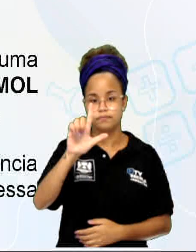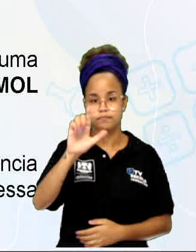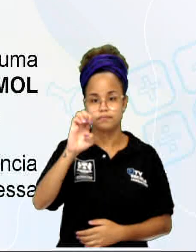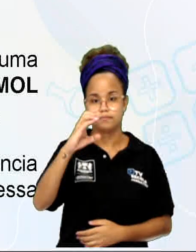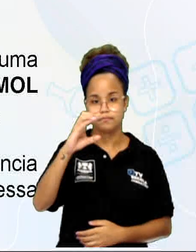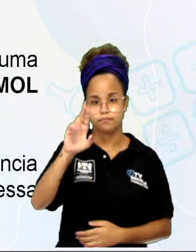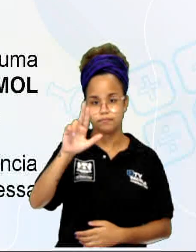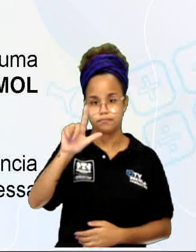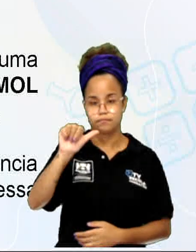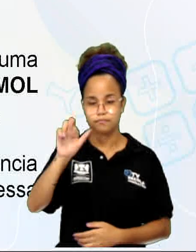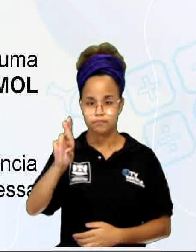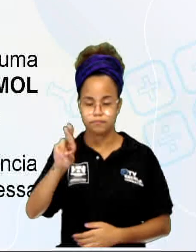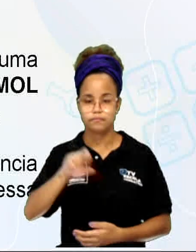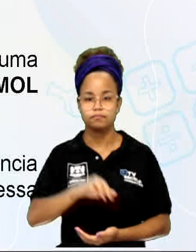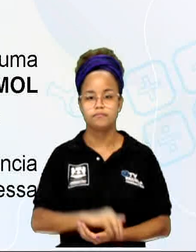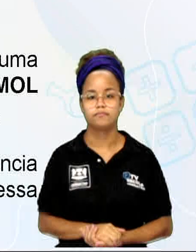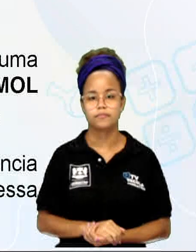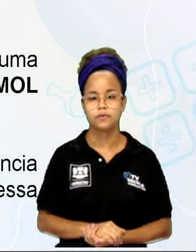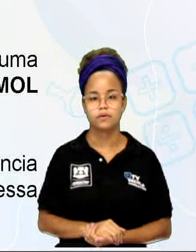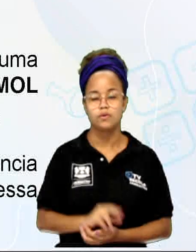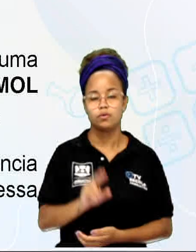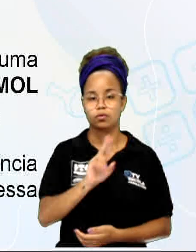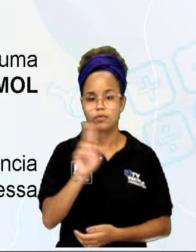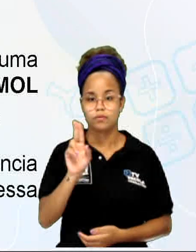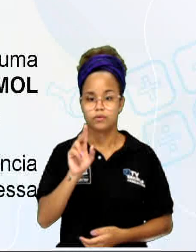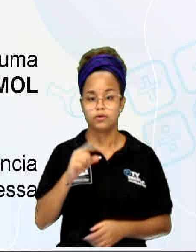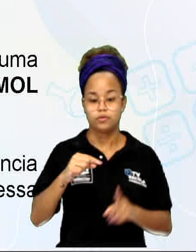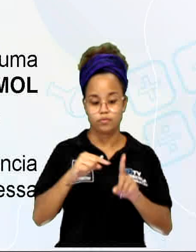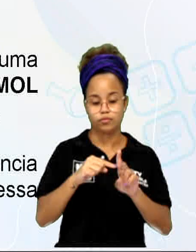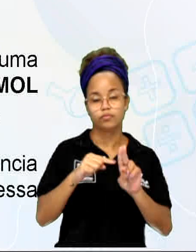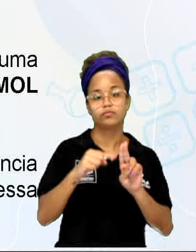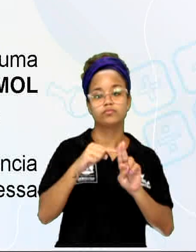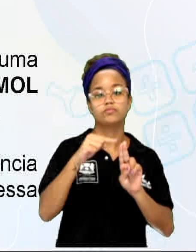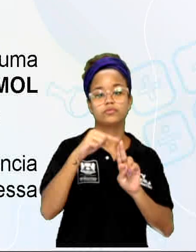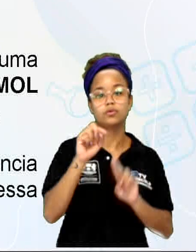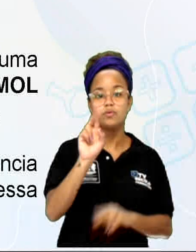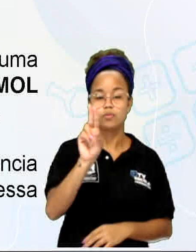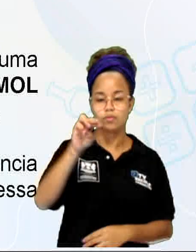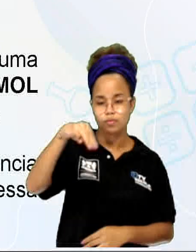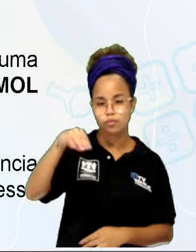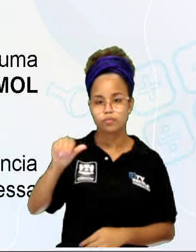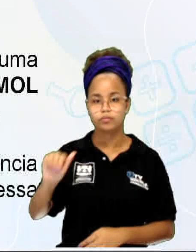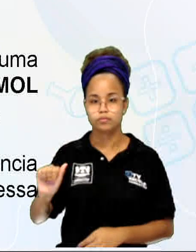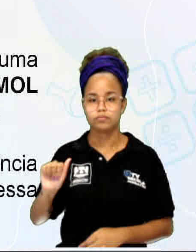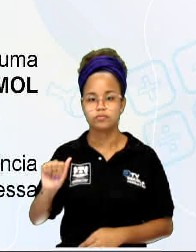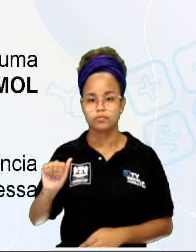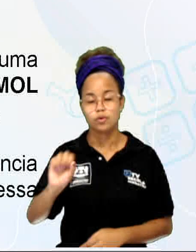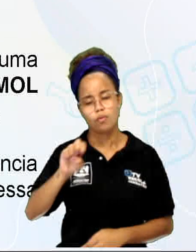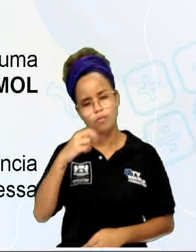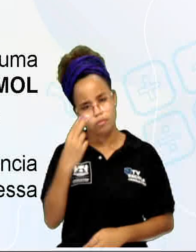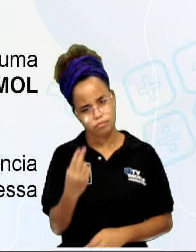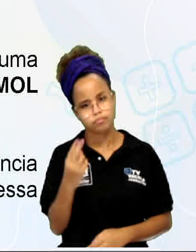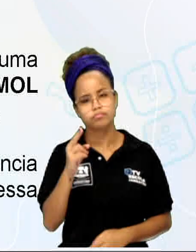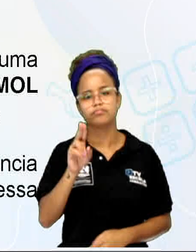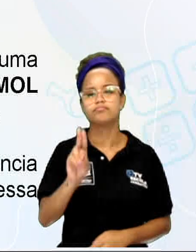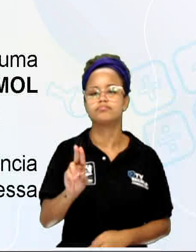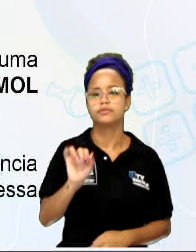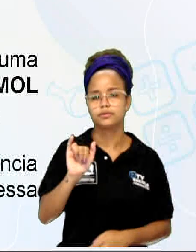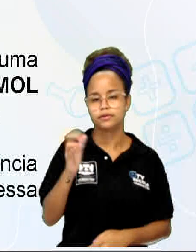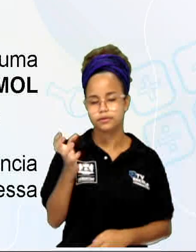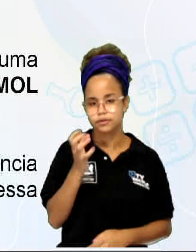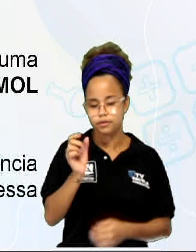em uma unidade que a gente chama de UMA, unidade por massa atômica, ou U, se você quiser abreviar isso